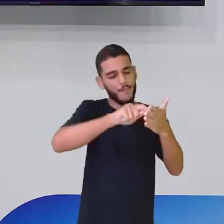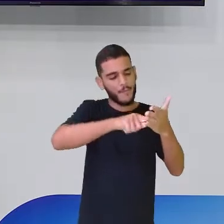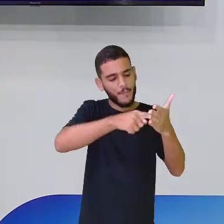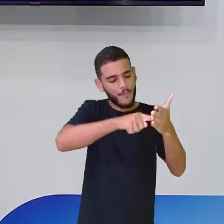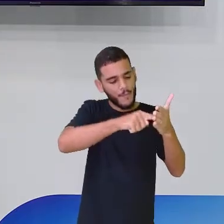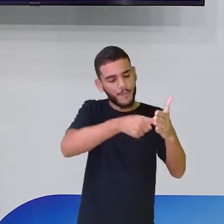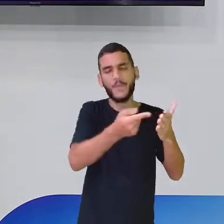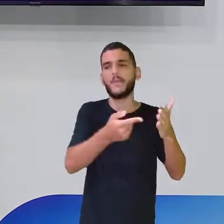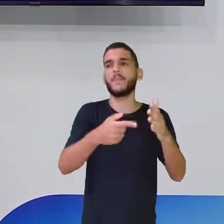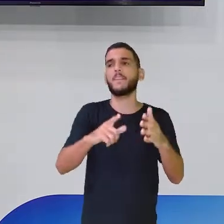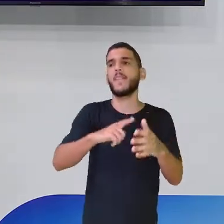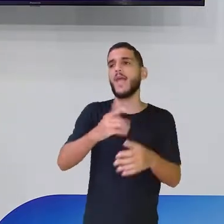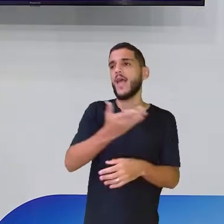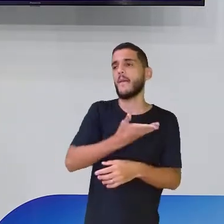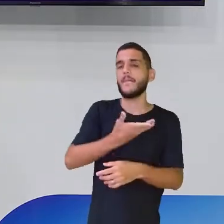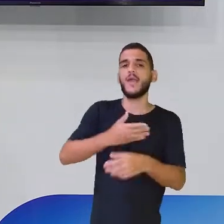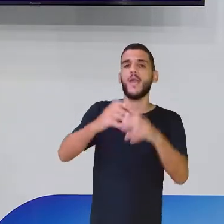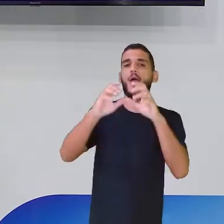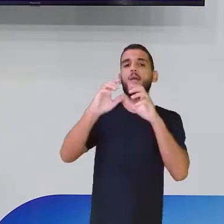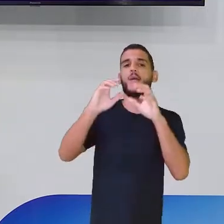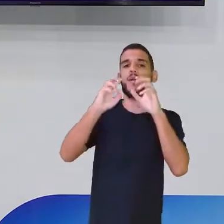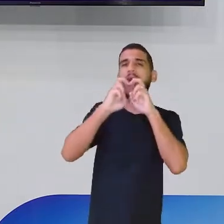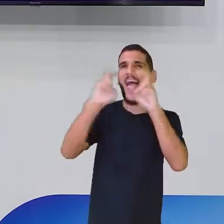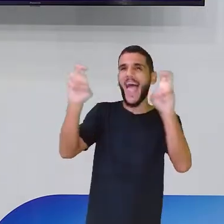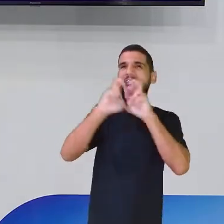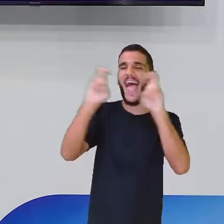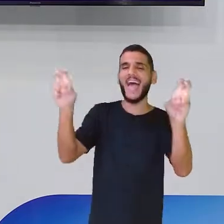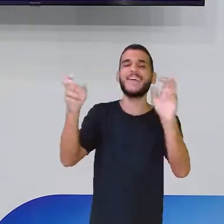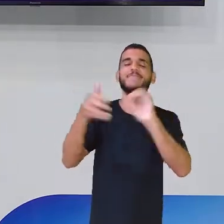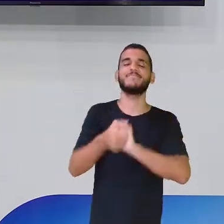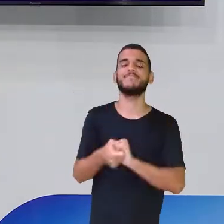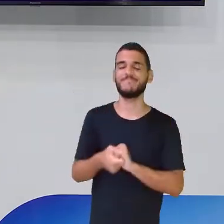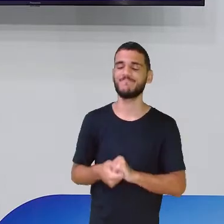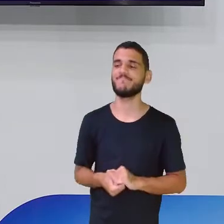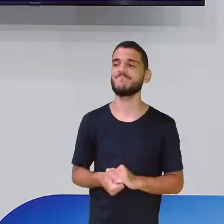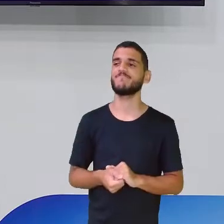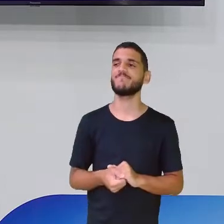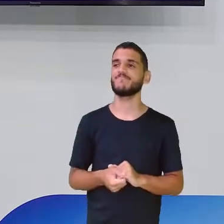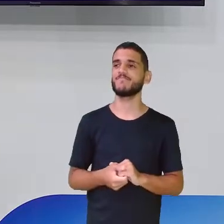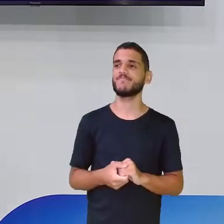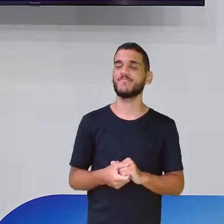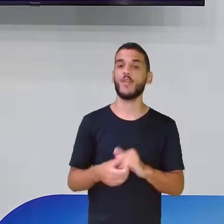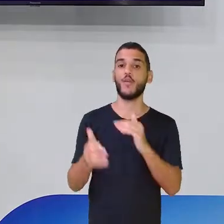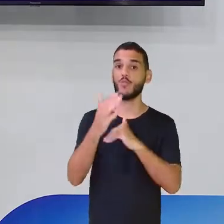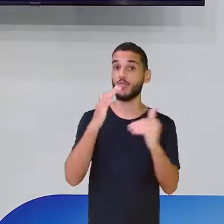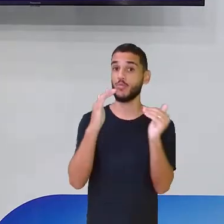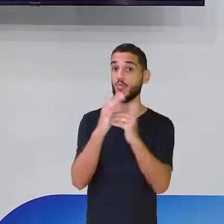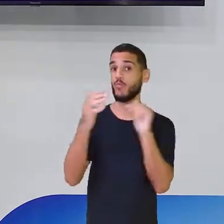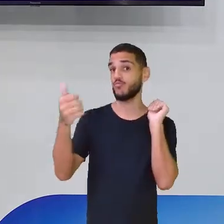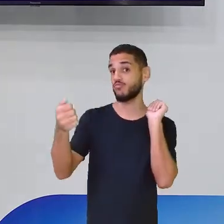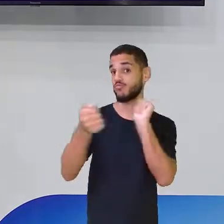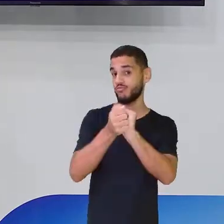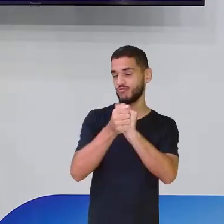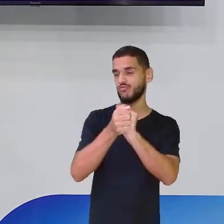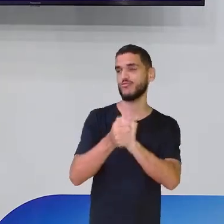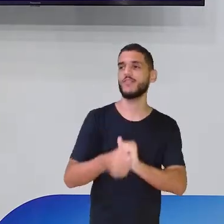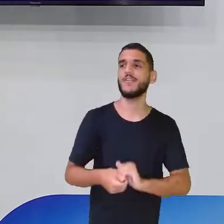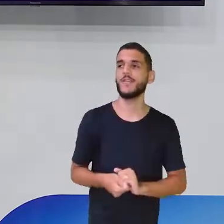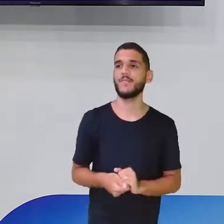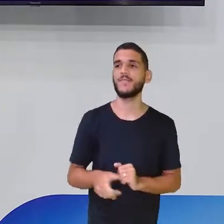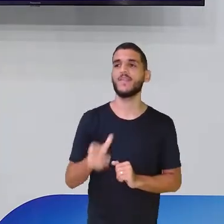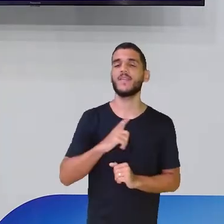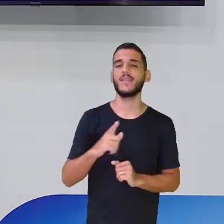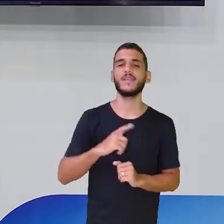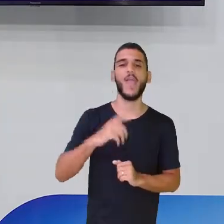amigo que tá lá do outro lado da rua e dá um grito, Né? E tudo isso junto. tudo isso junto. Tem um